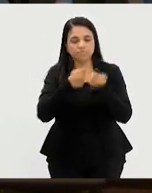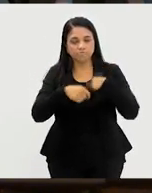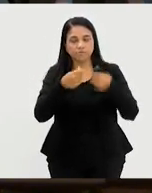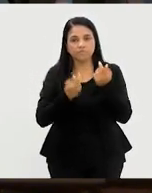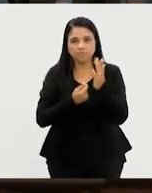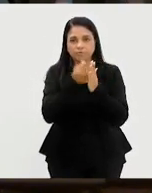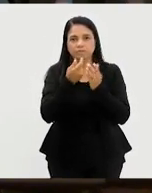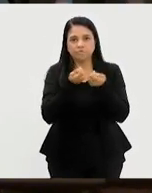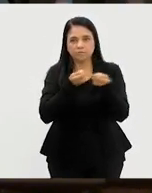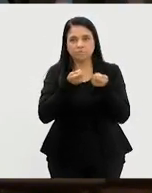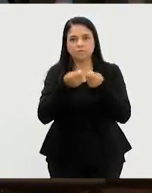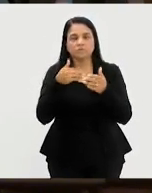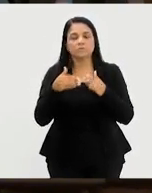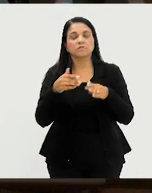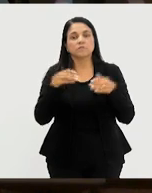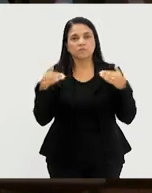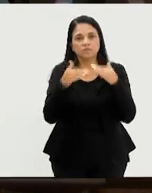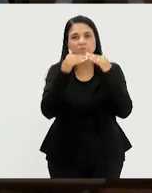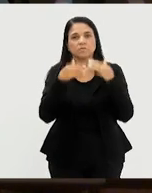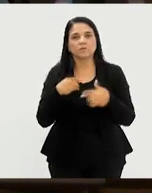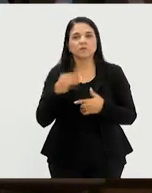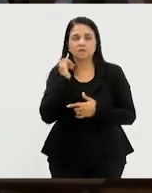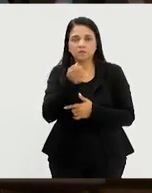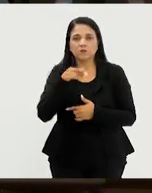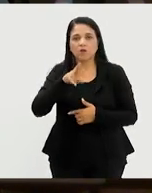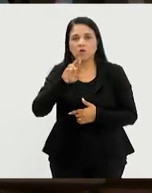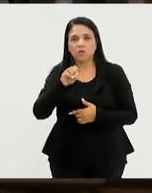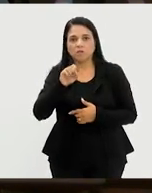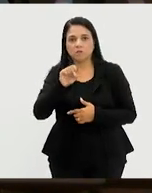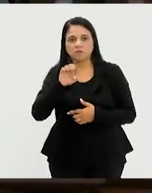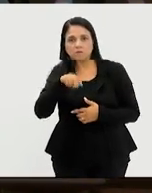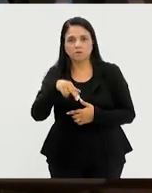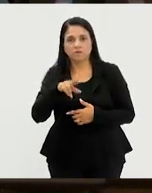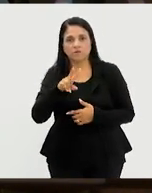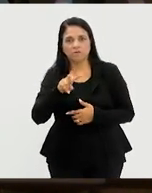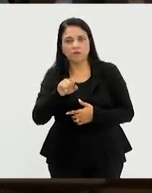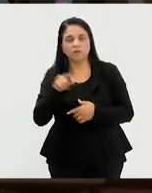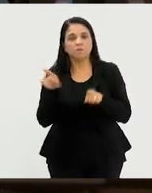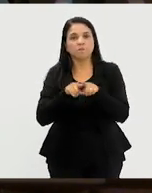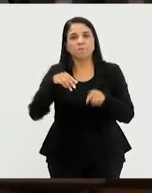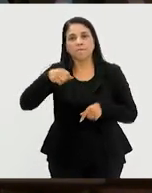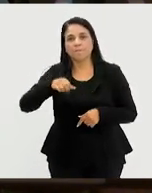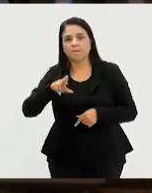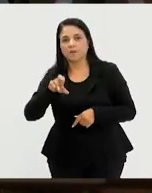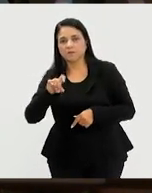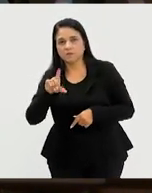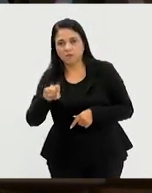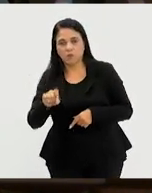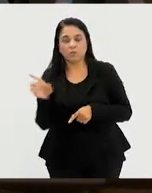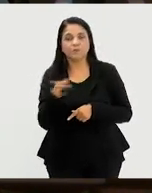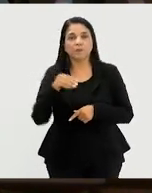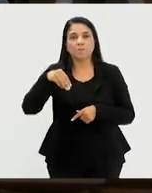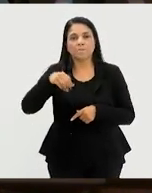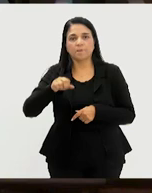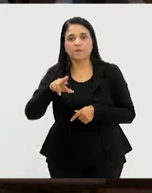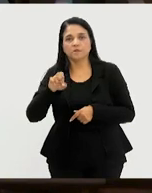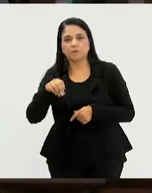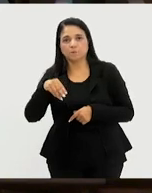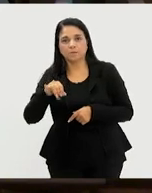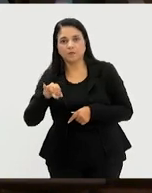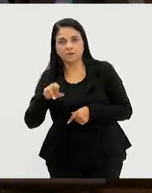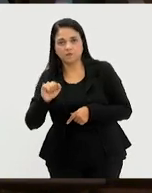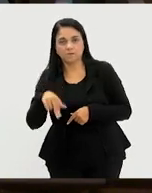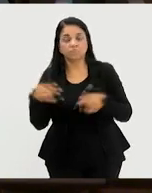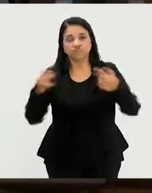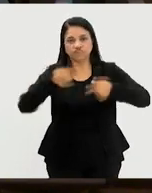favorável relator Deputado Rosenberg Reis Marcelo cabeleiro Renato Machado e Renato Miranda em discussão não havendo Quem